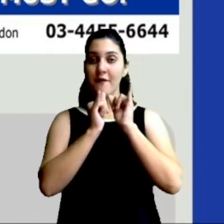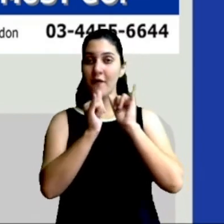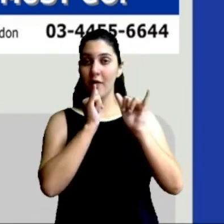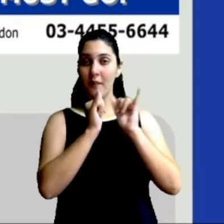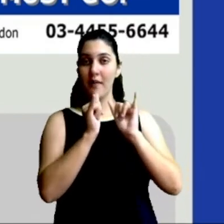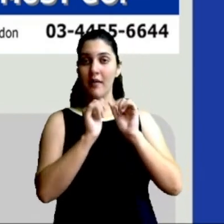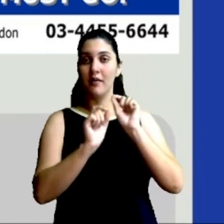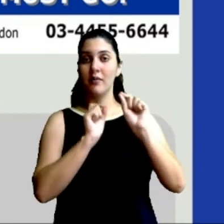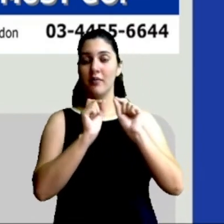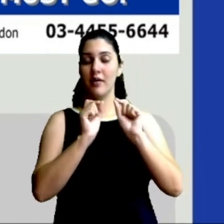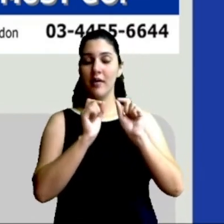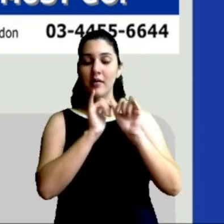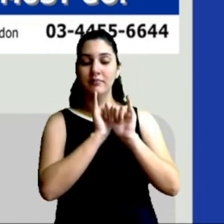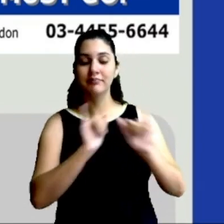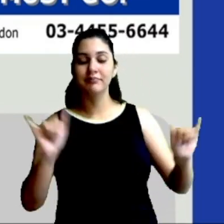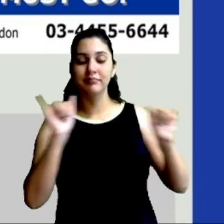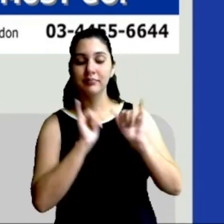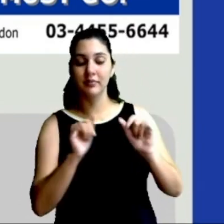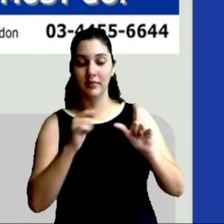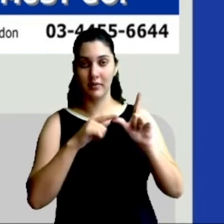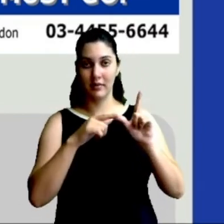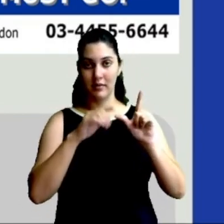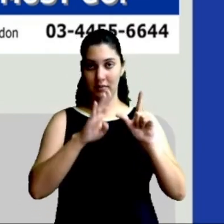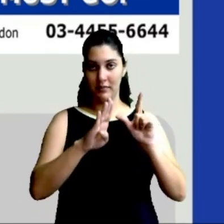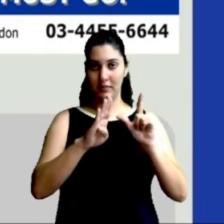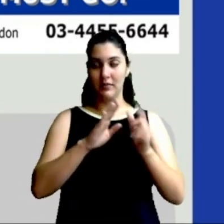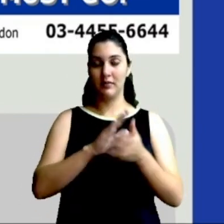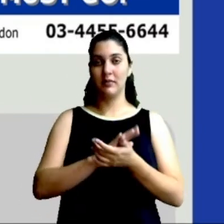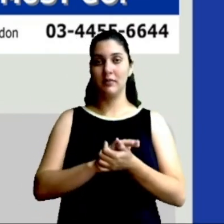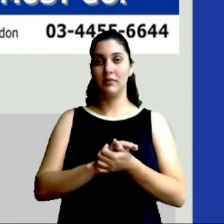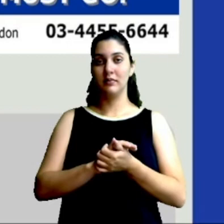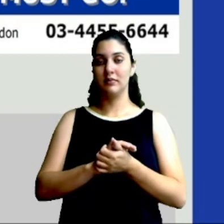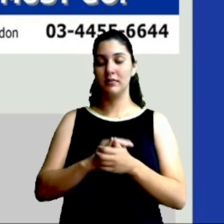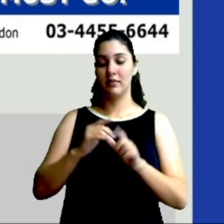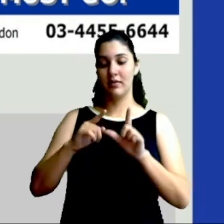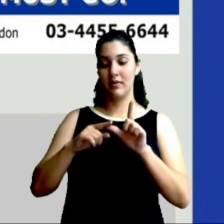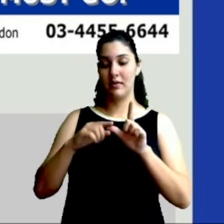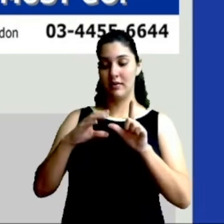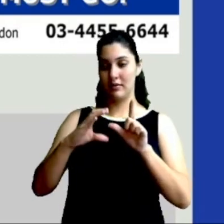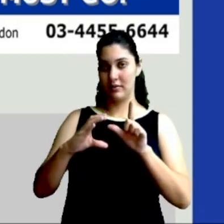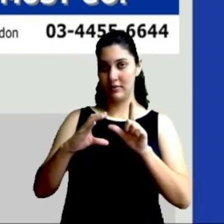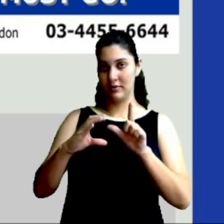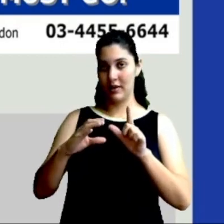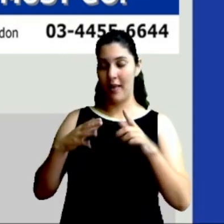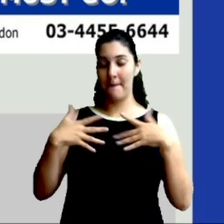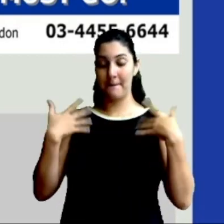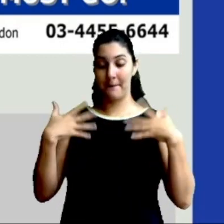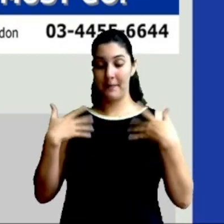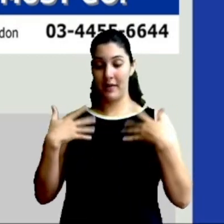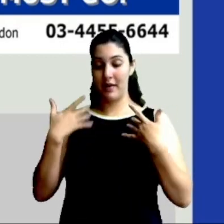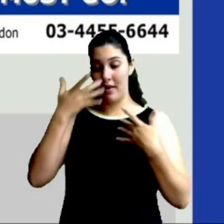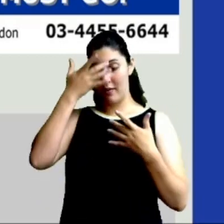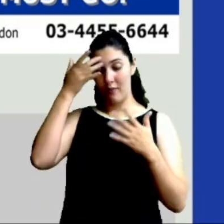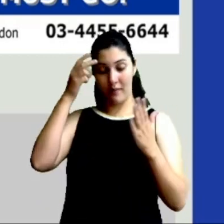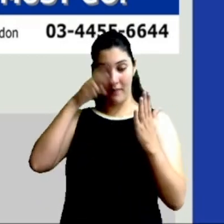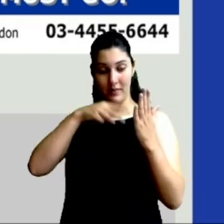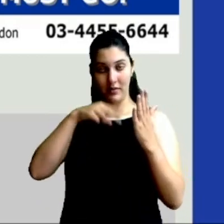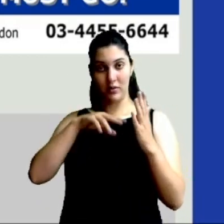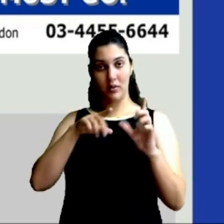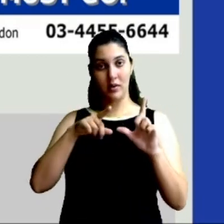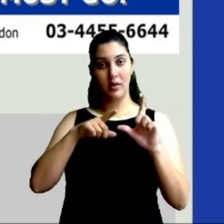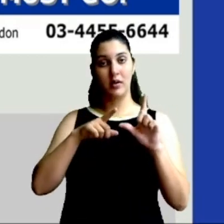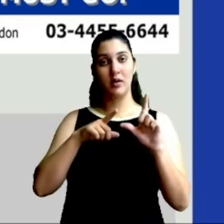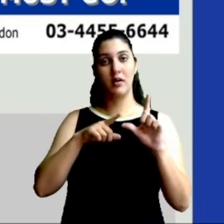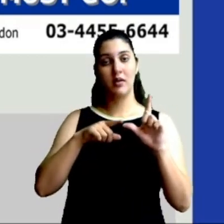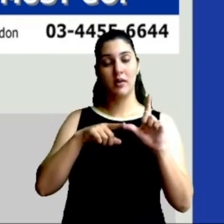sobre notícias, na letra B, divertir o leitor, na letra C, ou dar uma opinião